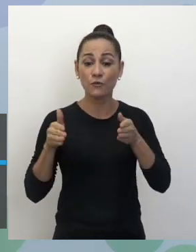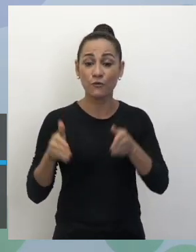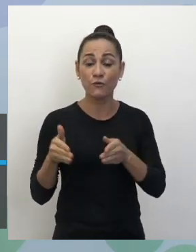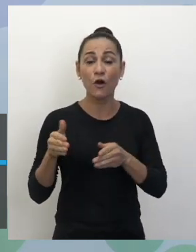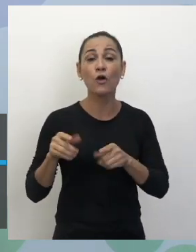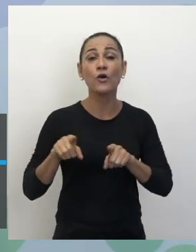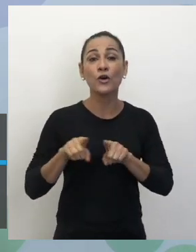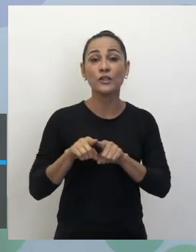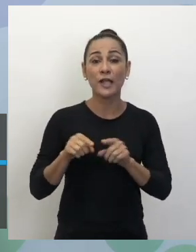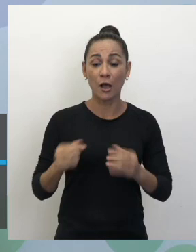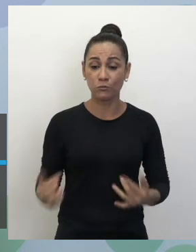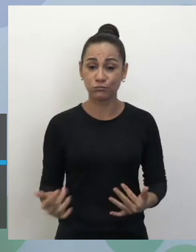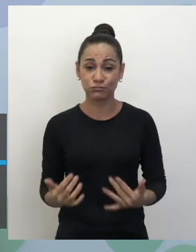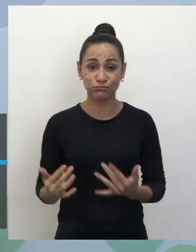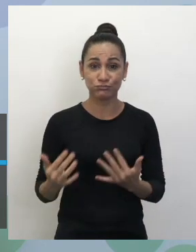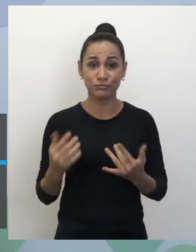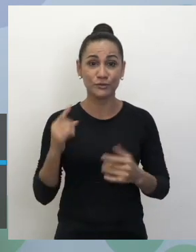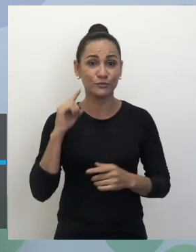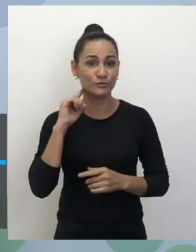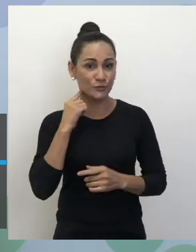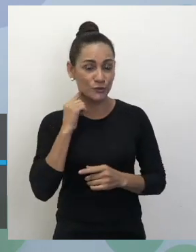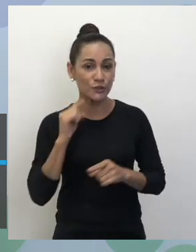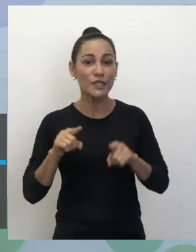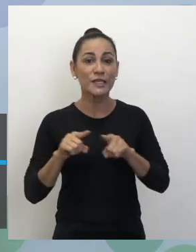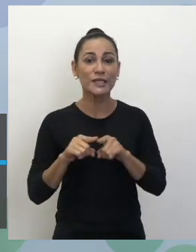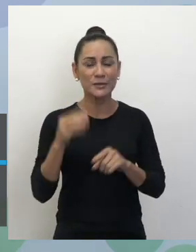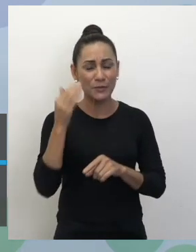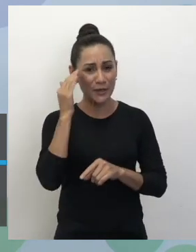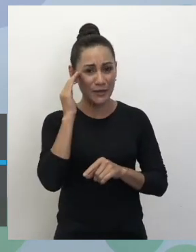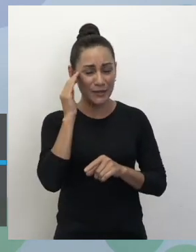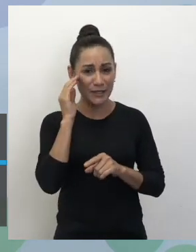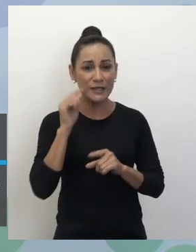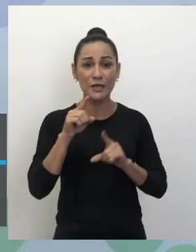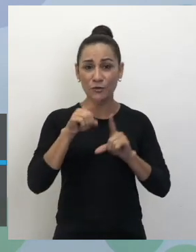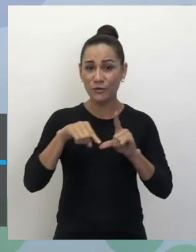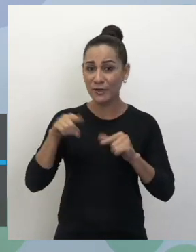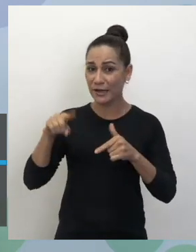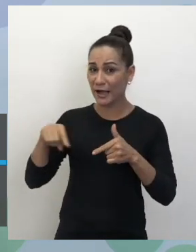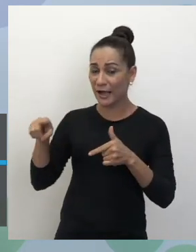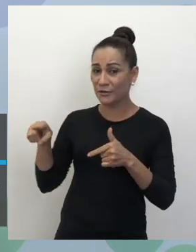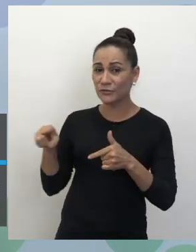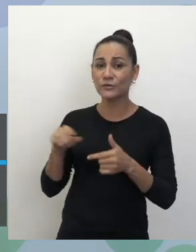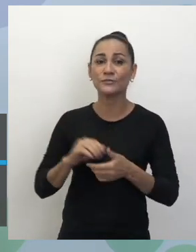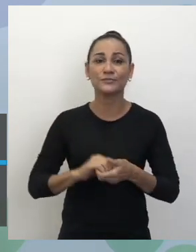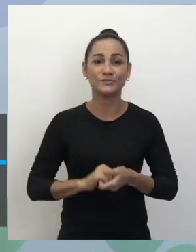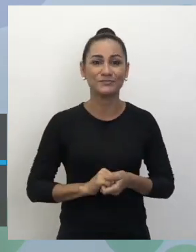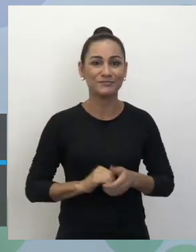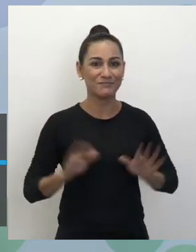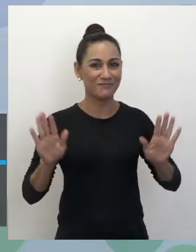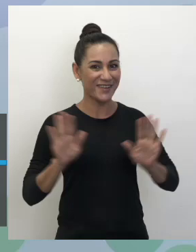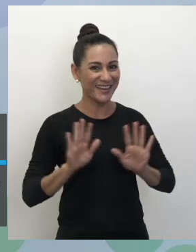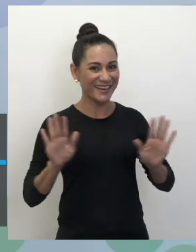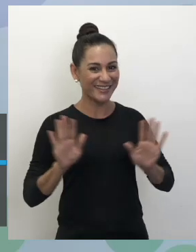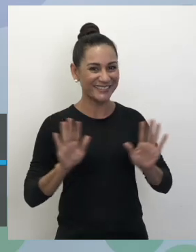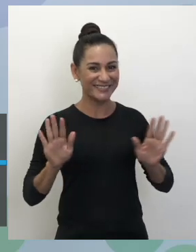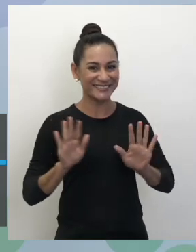e também entender um infográfico, ok? So, see you there next week. Bye!